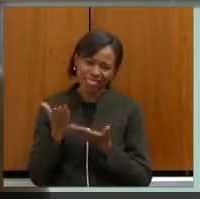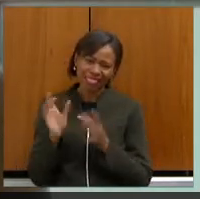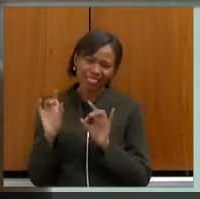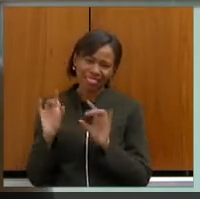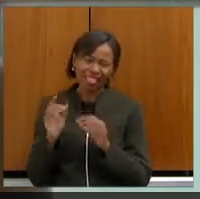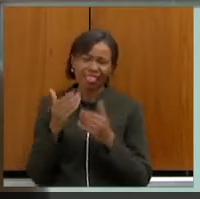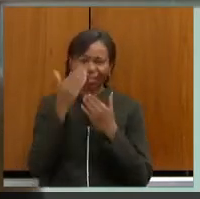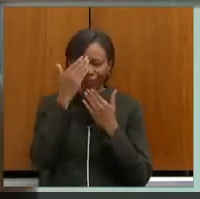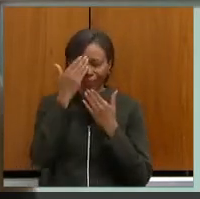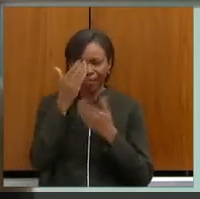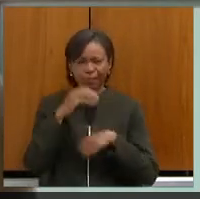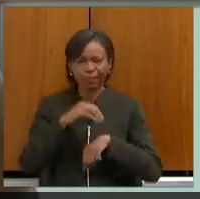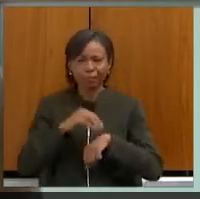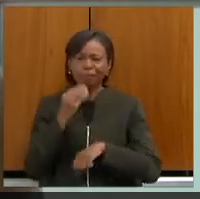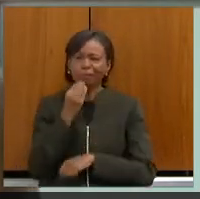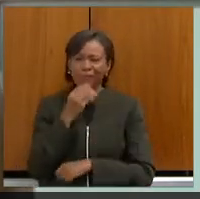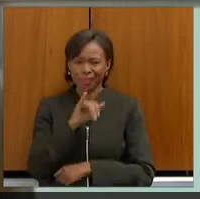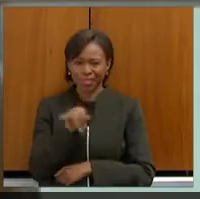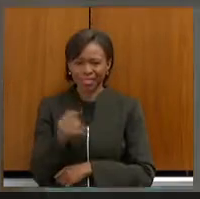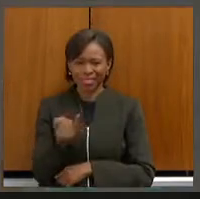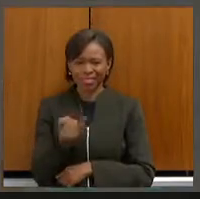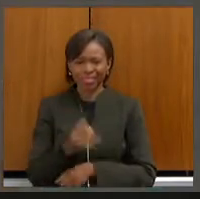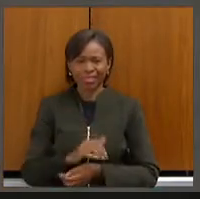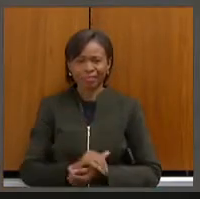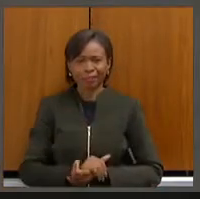obrigada novamente pela oportunidade